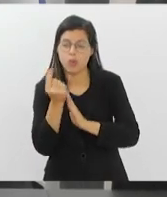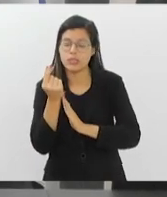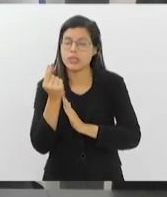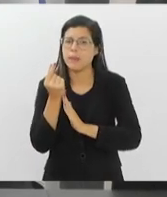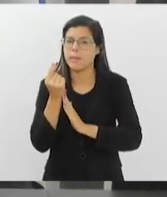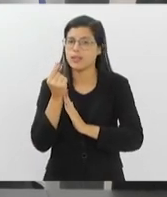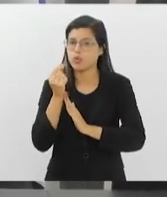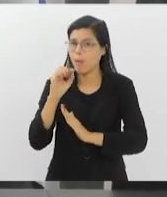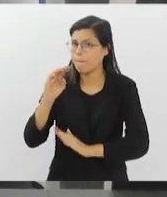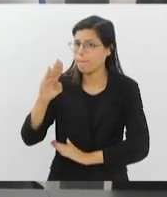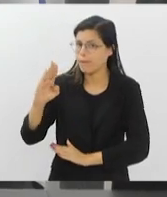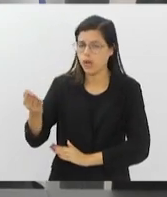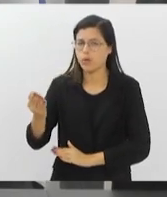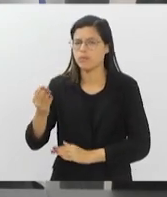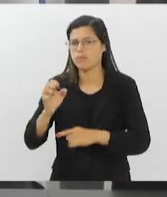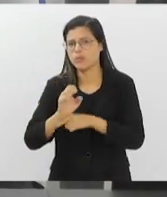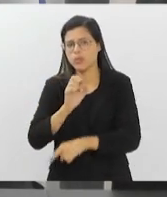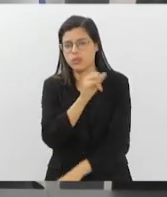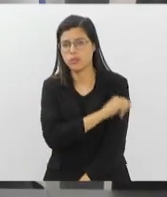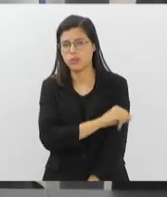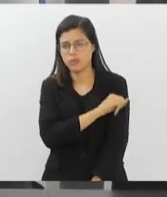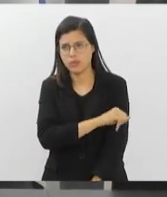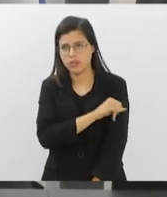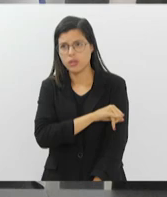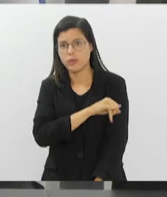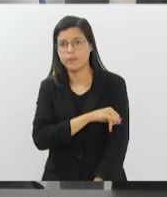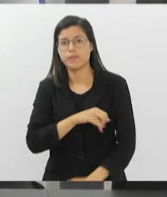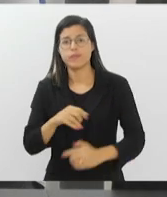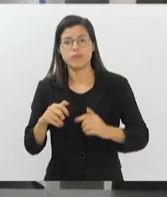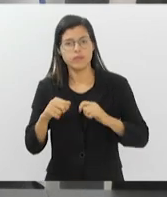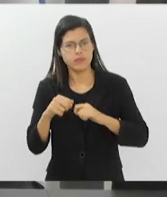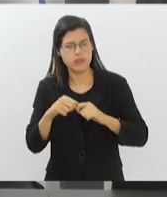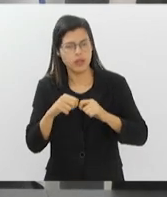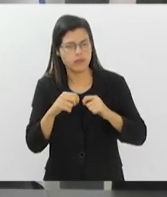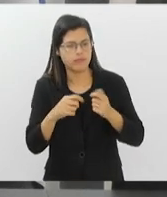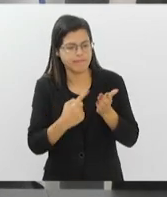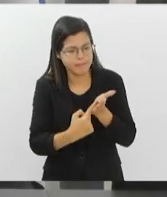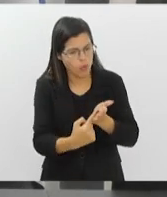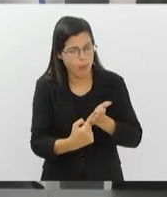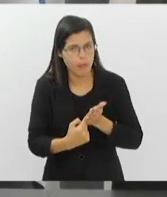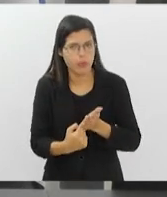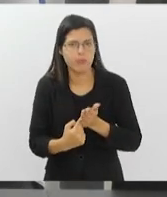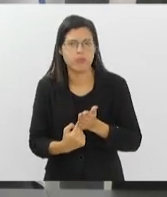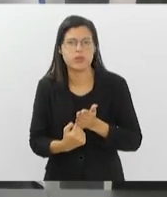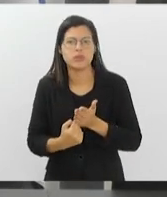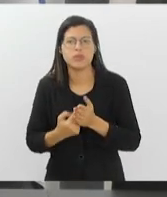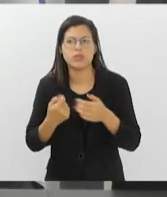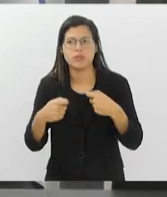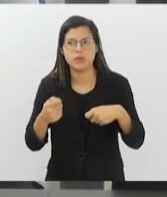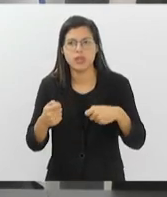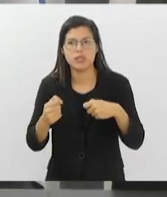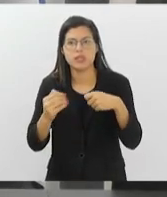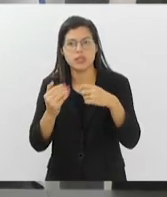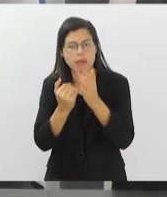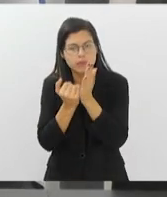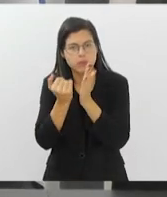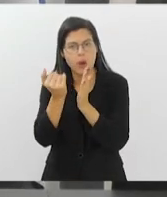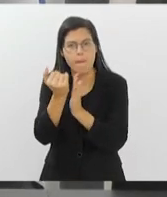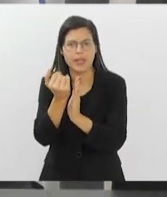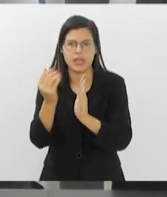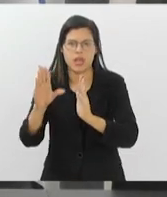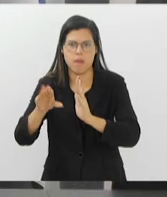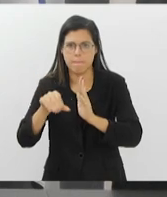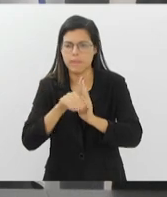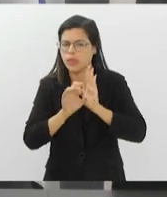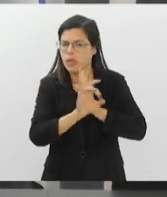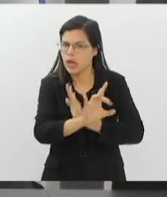Janeiro, ínfima, que eu, desde já, faço compromisso para que a gente aumente essas emendas, para que cada deputado possa